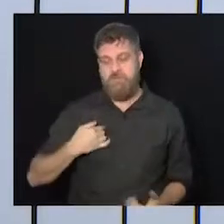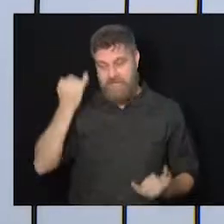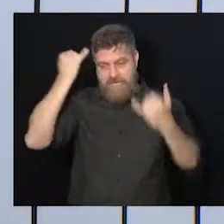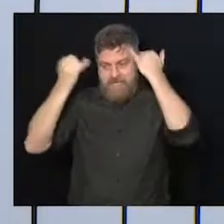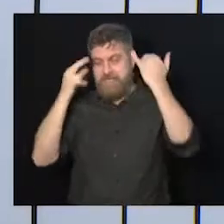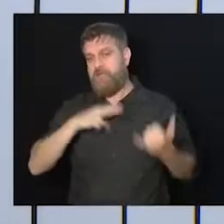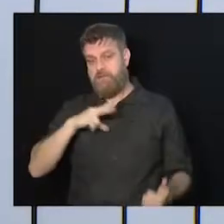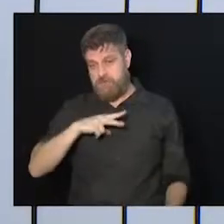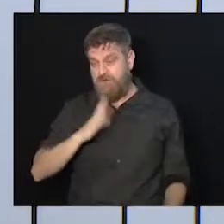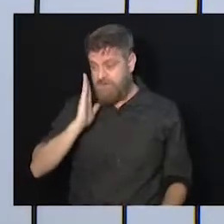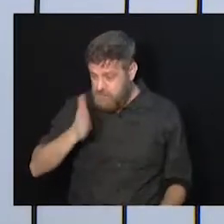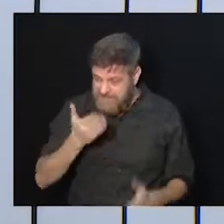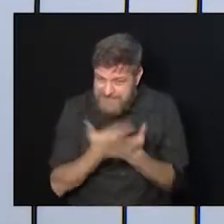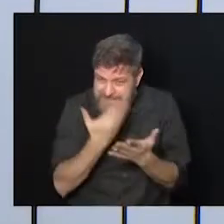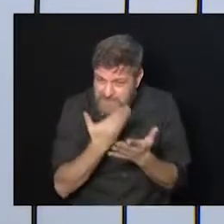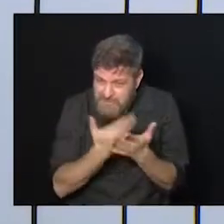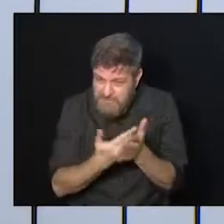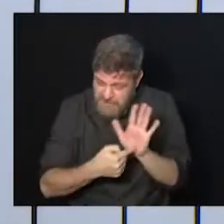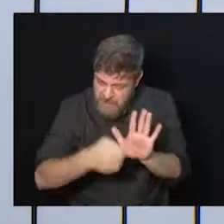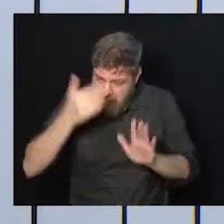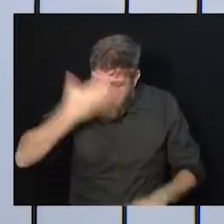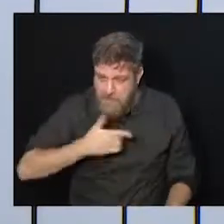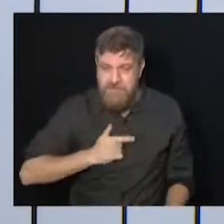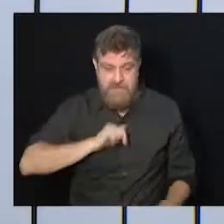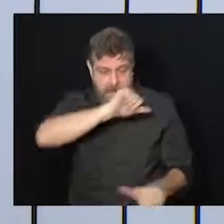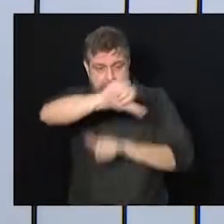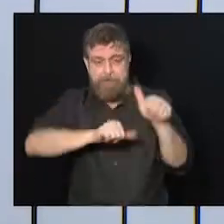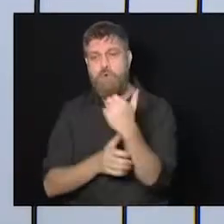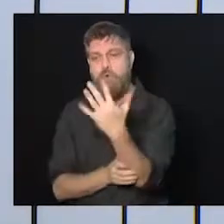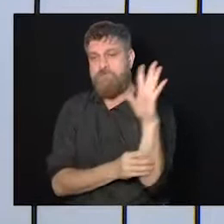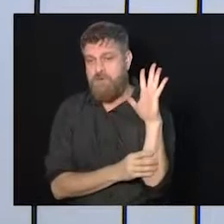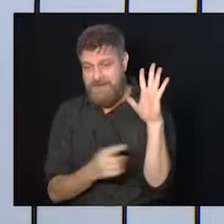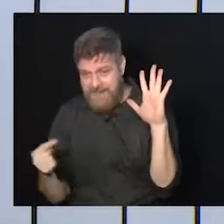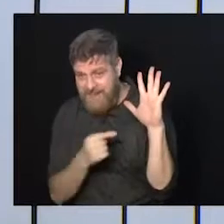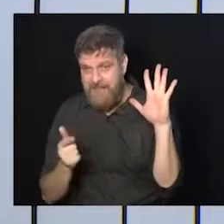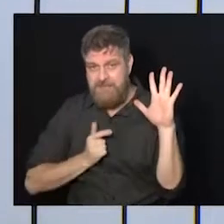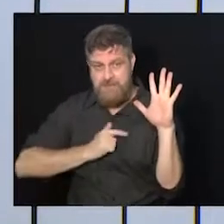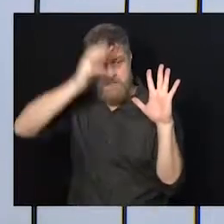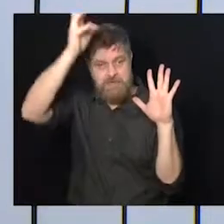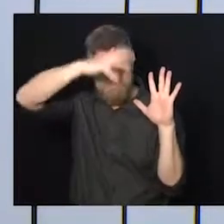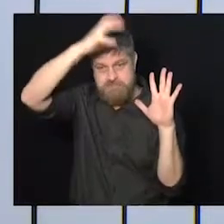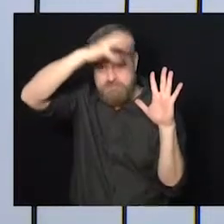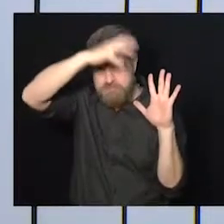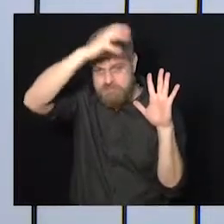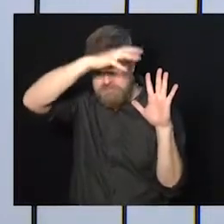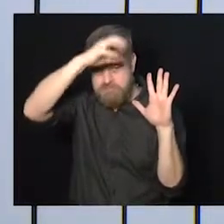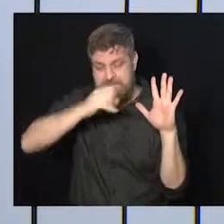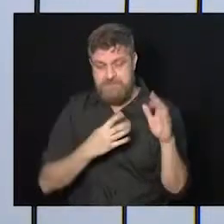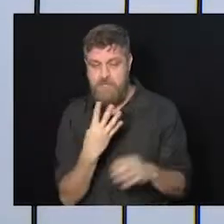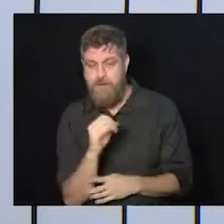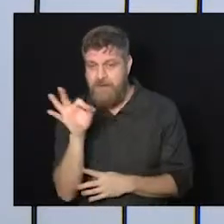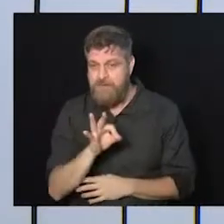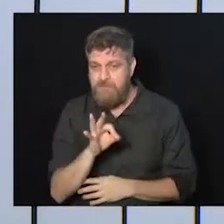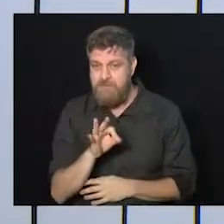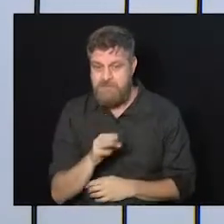né, do nada, isso foi calculado. Você passa a ter um outro bioma, porque se a floresta mantém a própria chuva que nela cai, então se você tira 40%, você